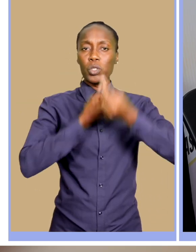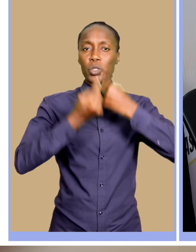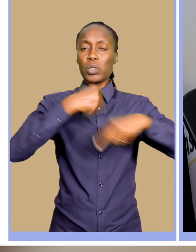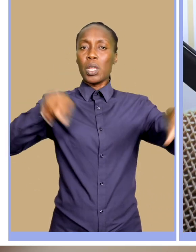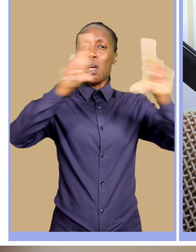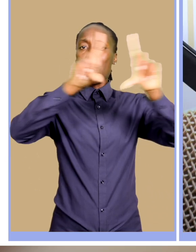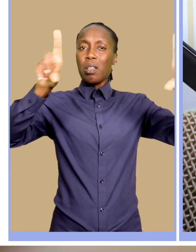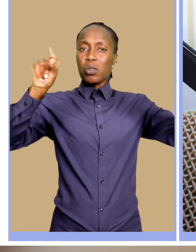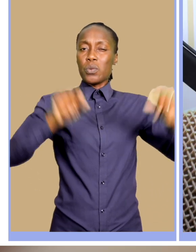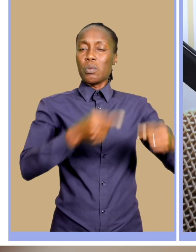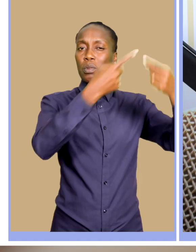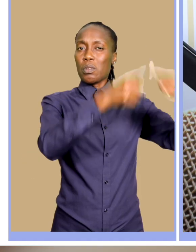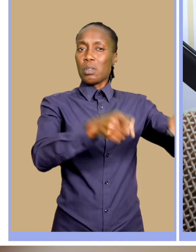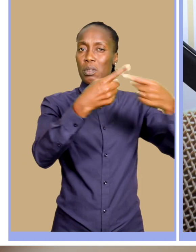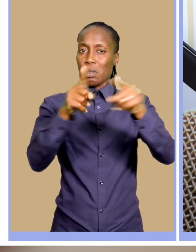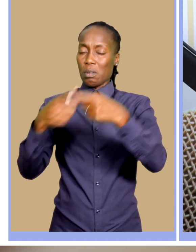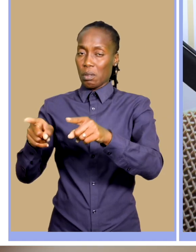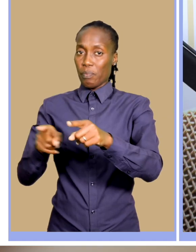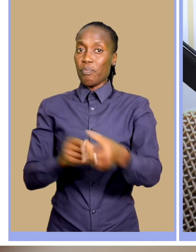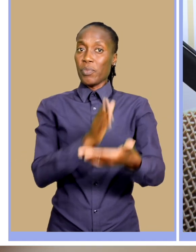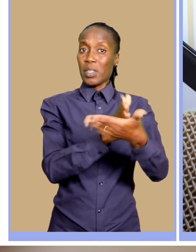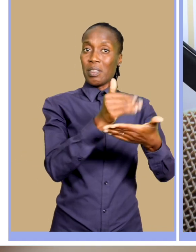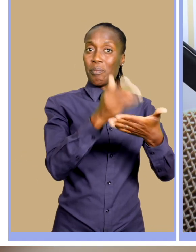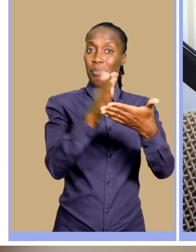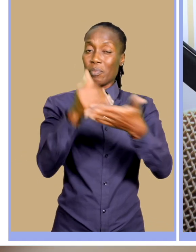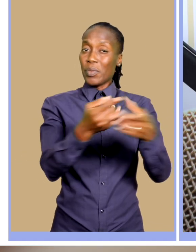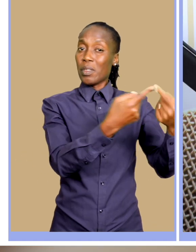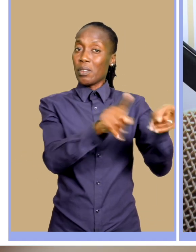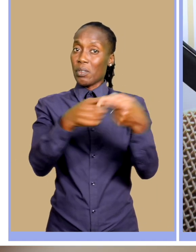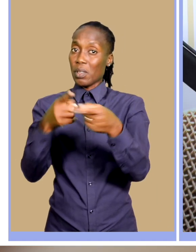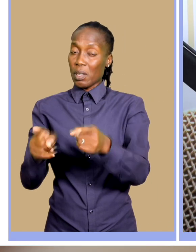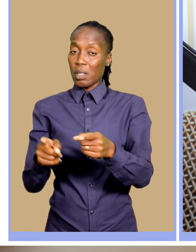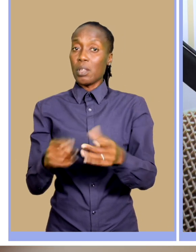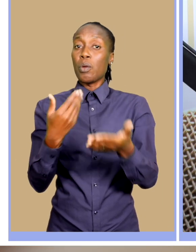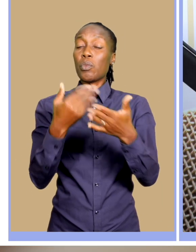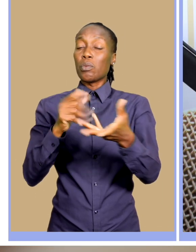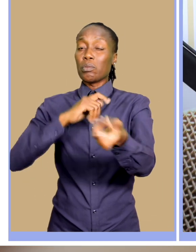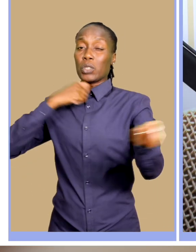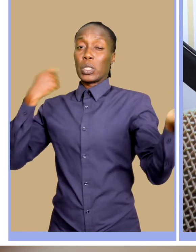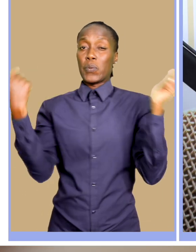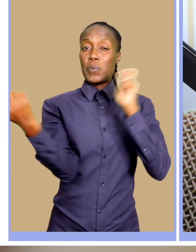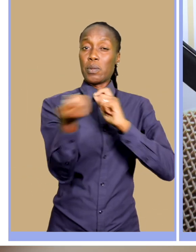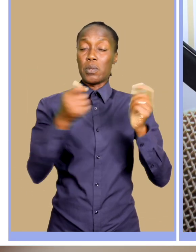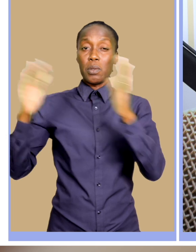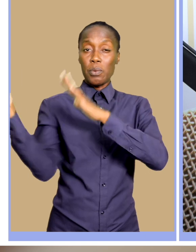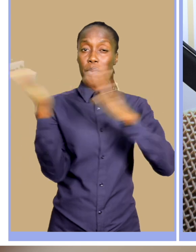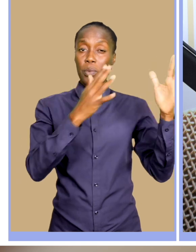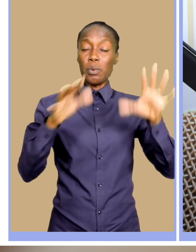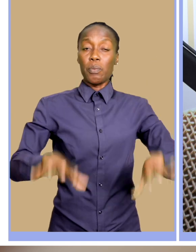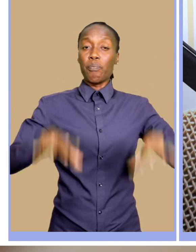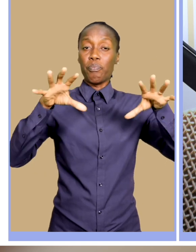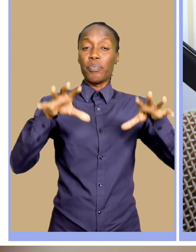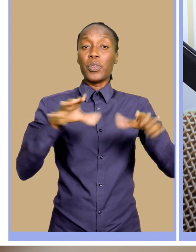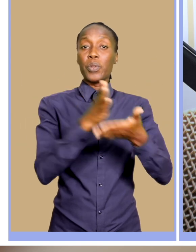que tinha muito a ver com o impacto das mudanças climáticas ao nível do setor da saúde. E foi ainda mais marcante porque nós,